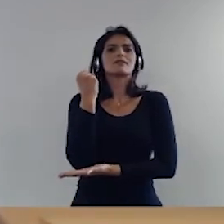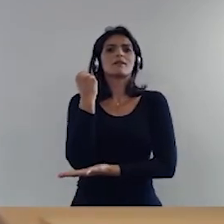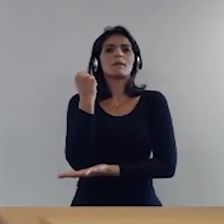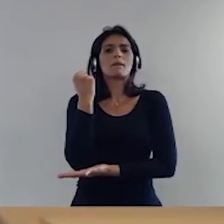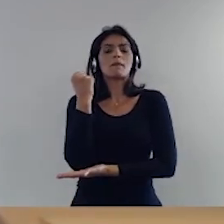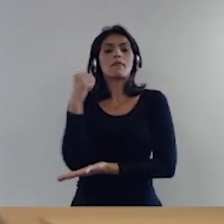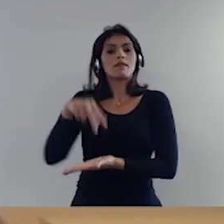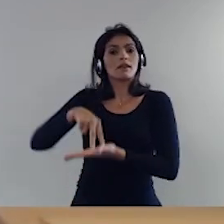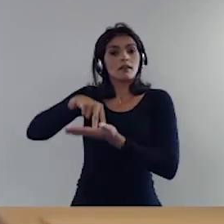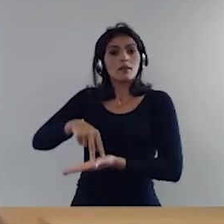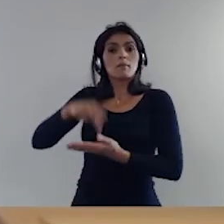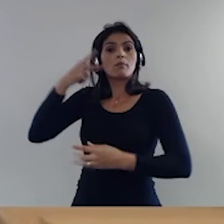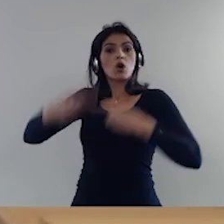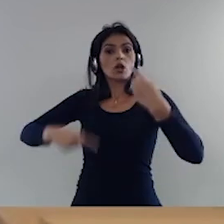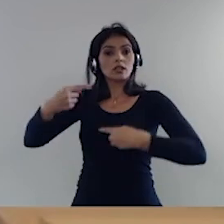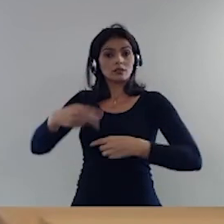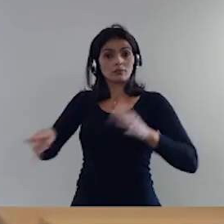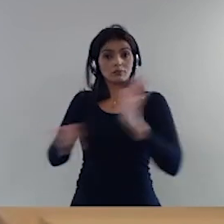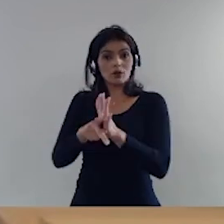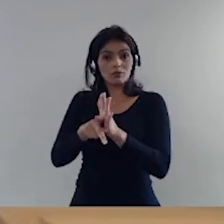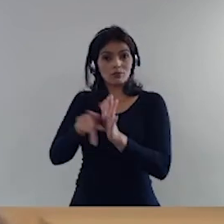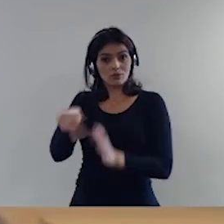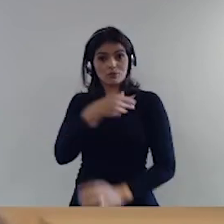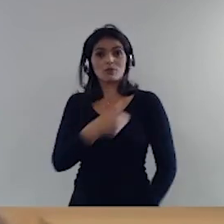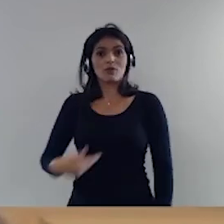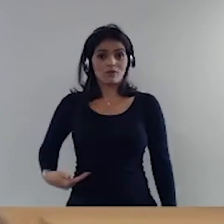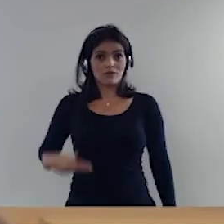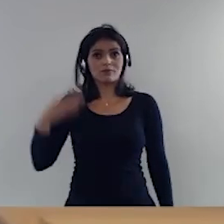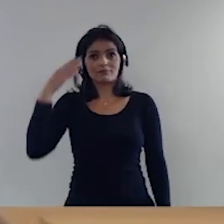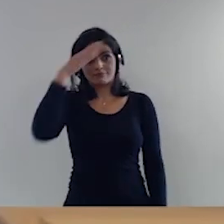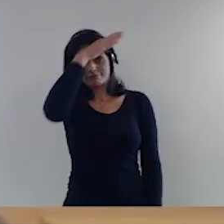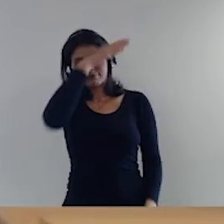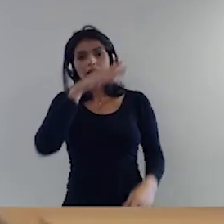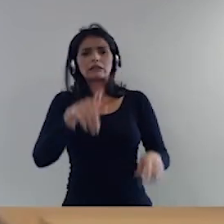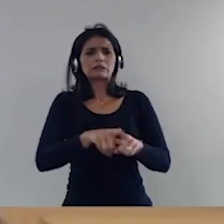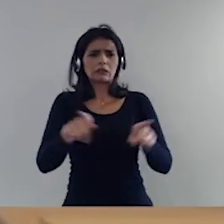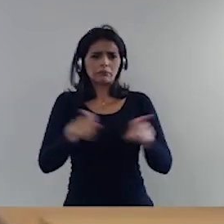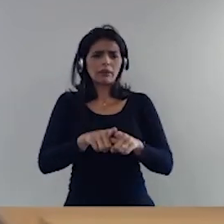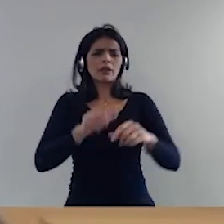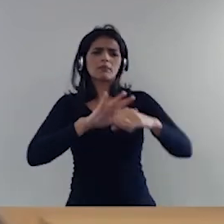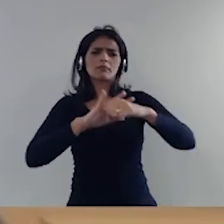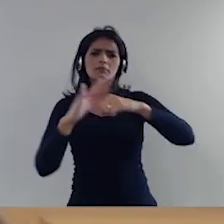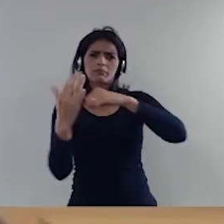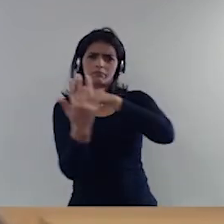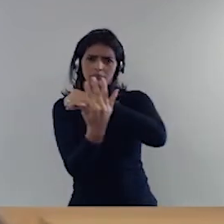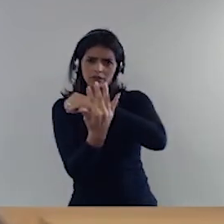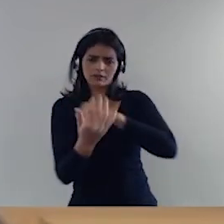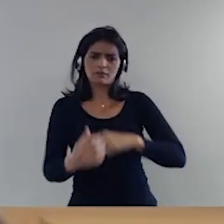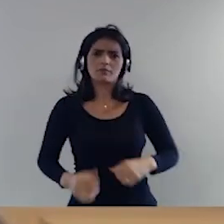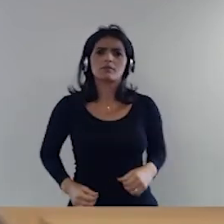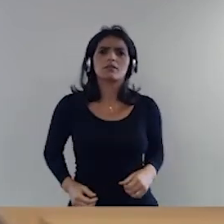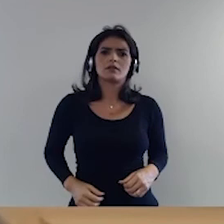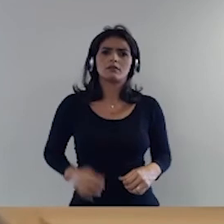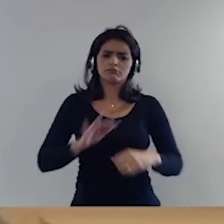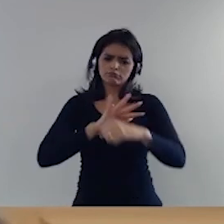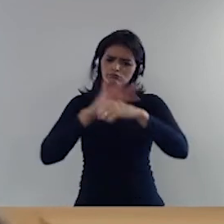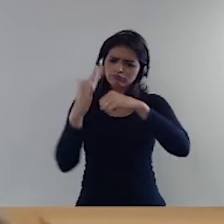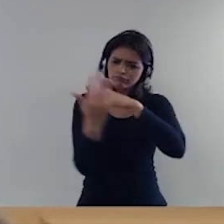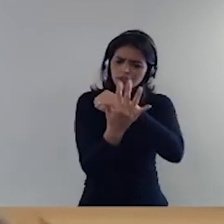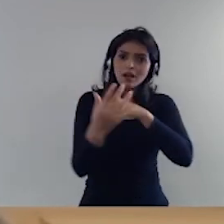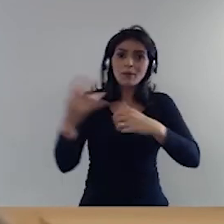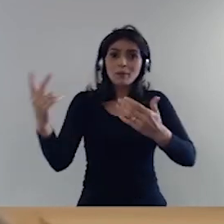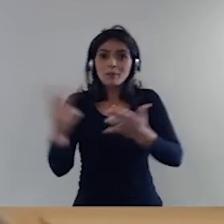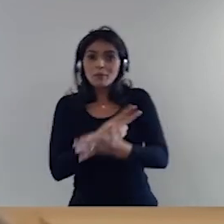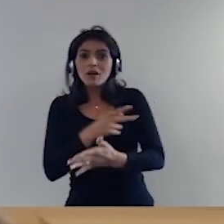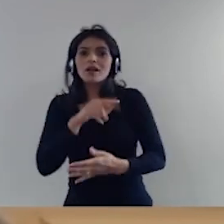política do governo. Acho que a pandemia também traz